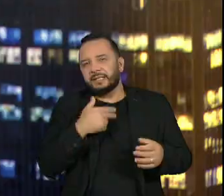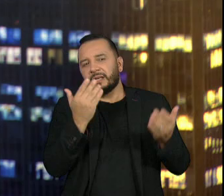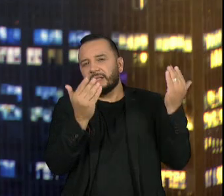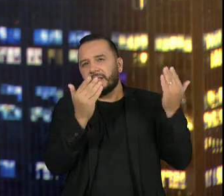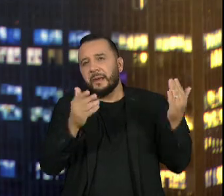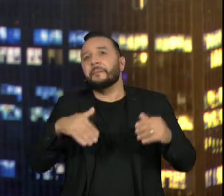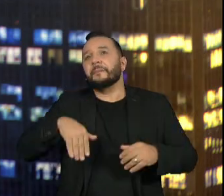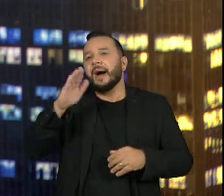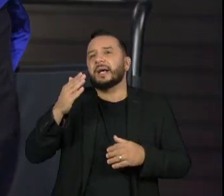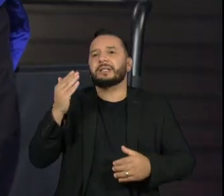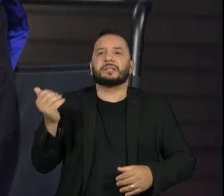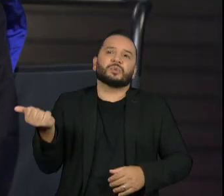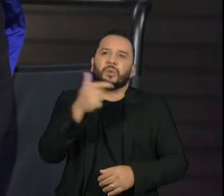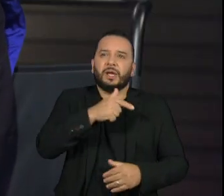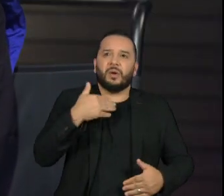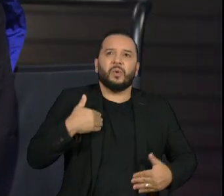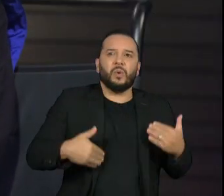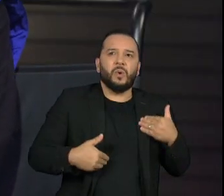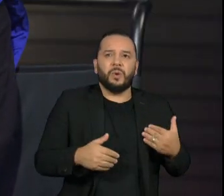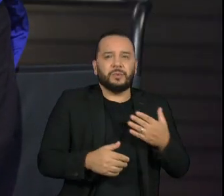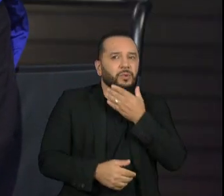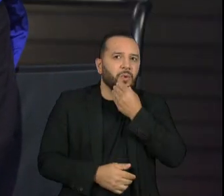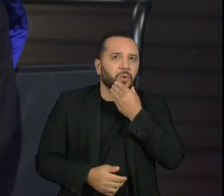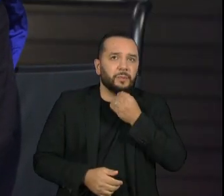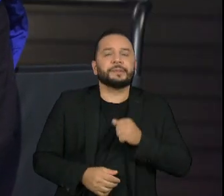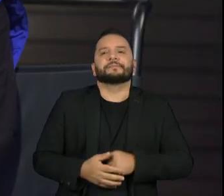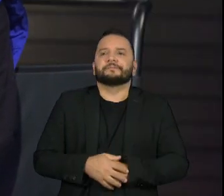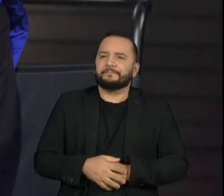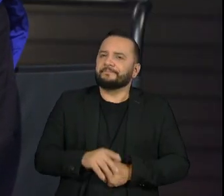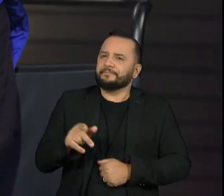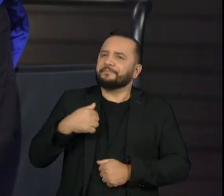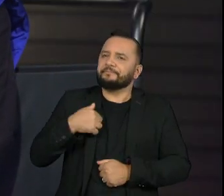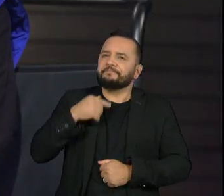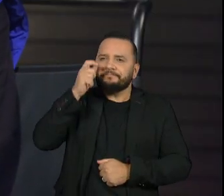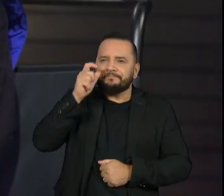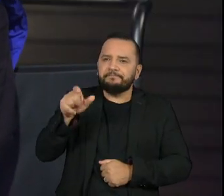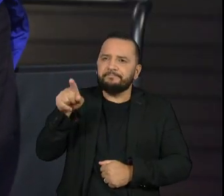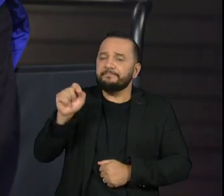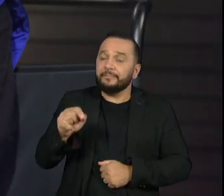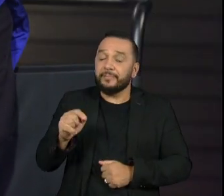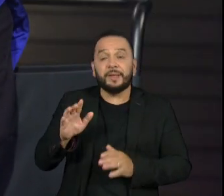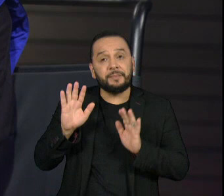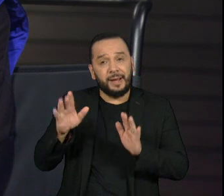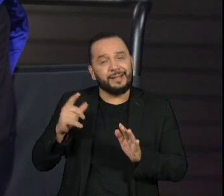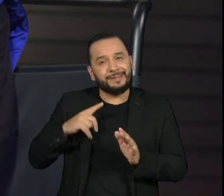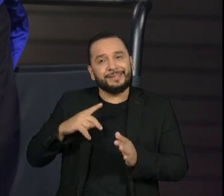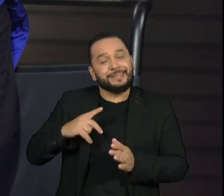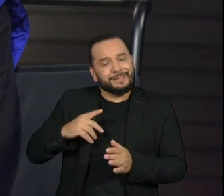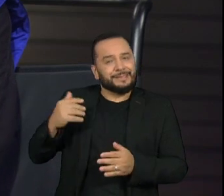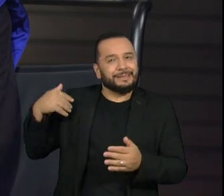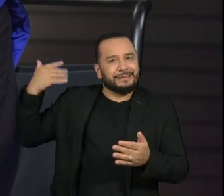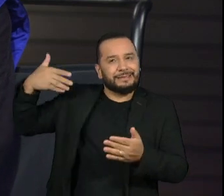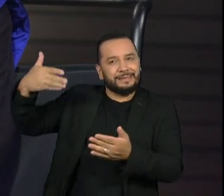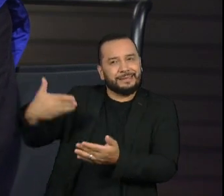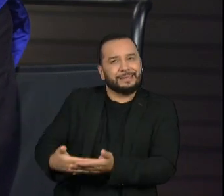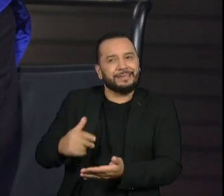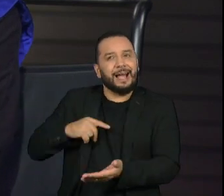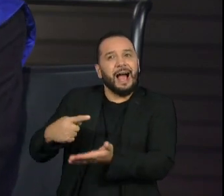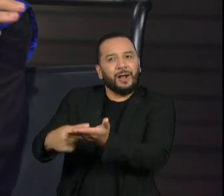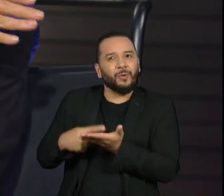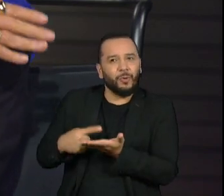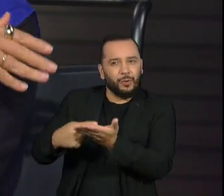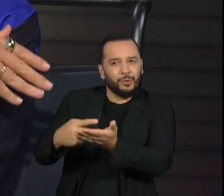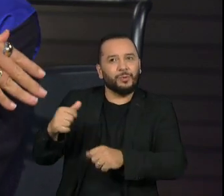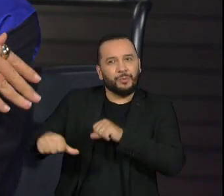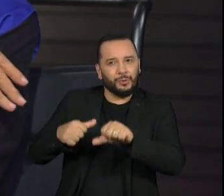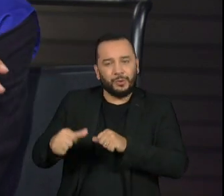masculino. Mas é muito interessante que ao longo da história, na verdade, as convenções foram mudando, né? Então a gente tem que lembrar que, sei lá,